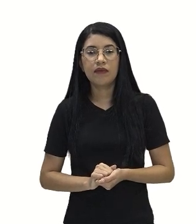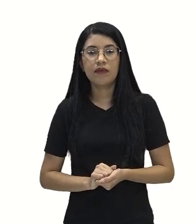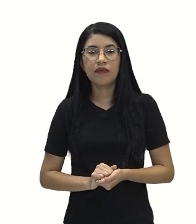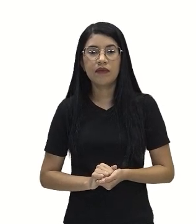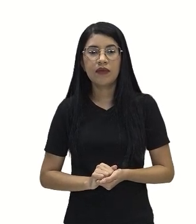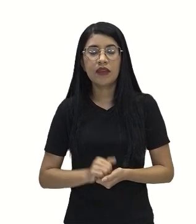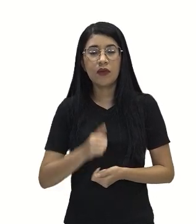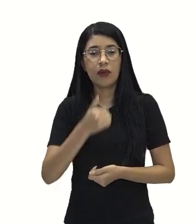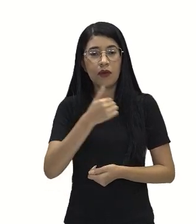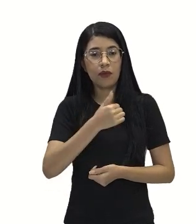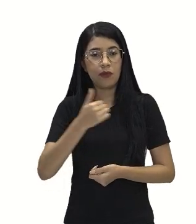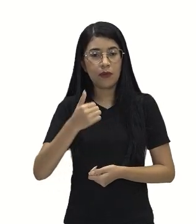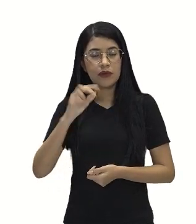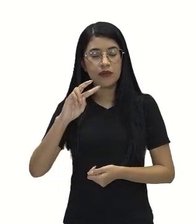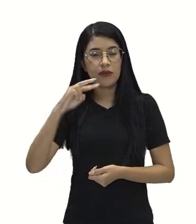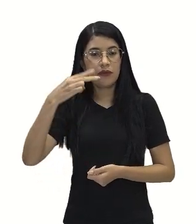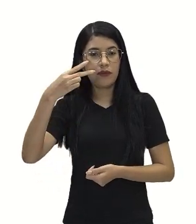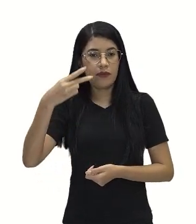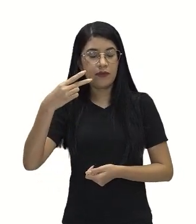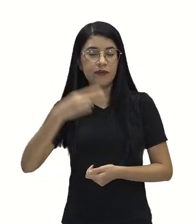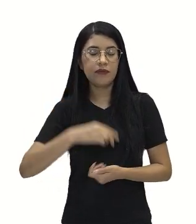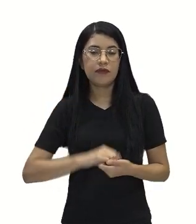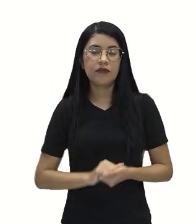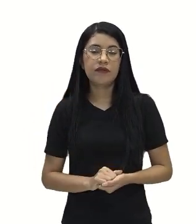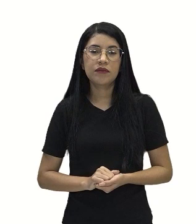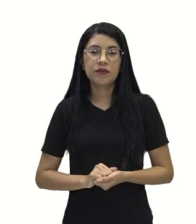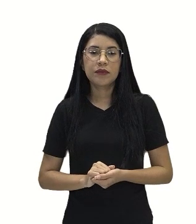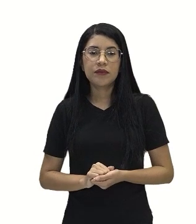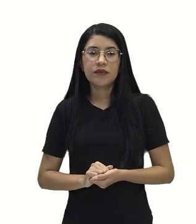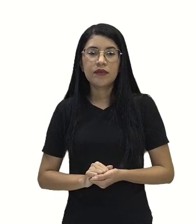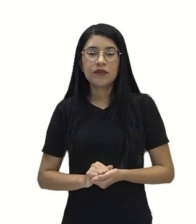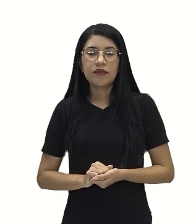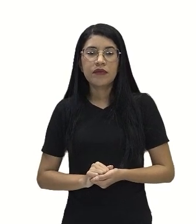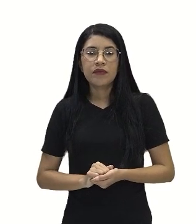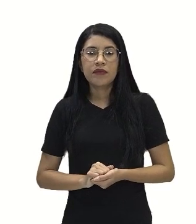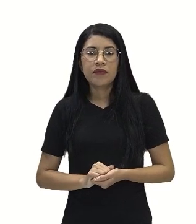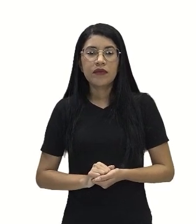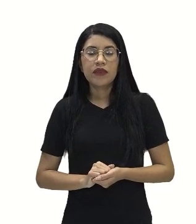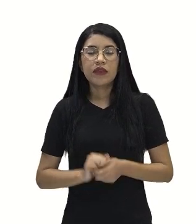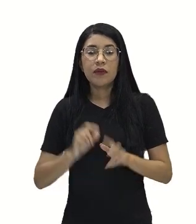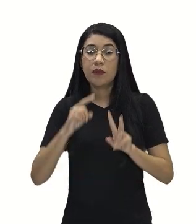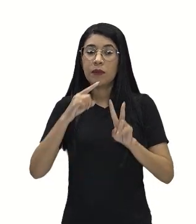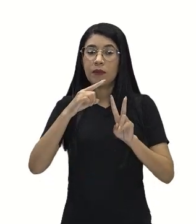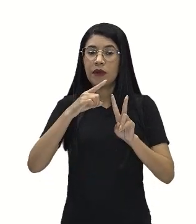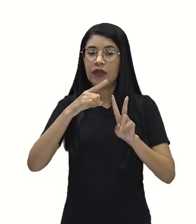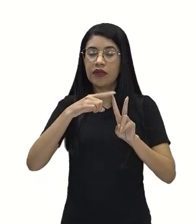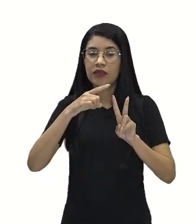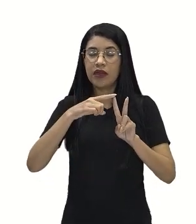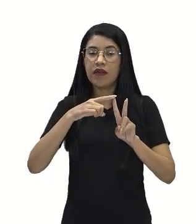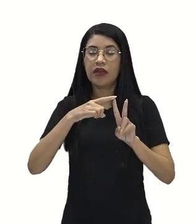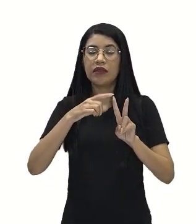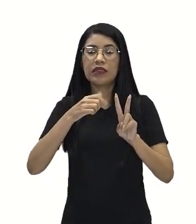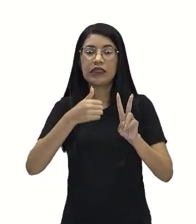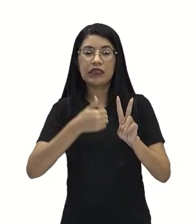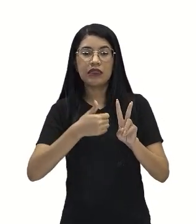ele elevado ao quadrado. Olha. Portanto, ó, a raiz quadrada